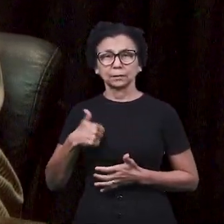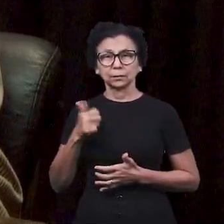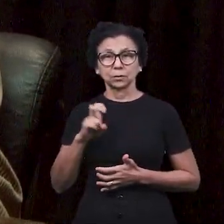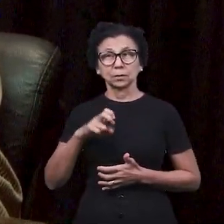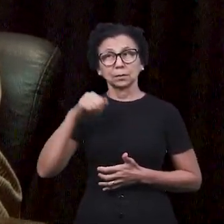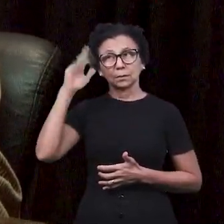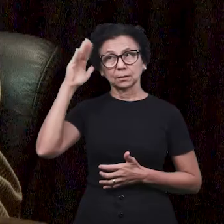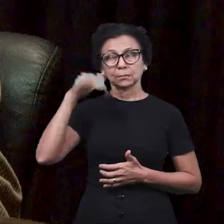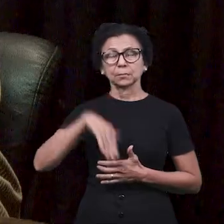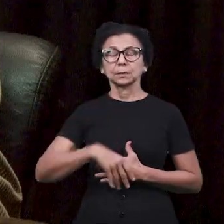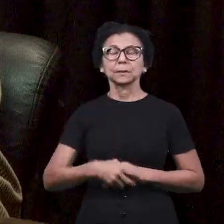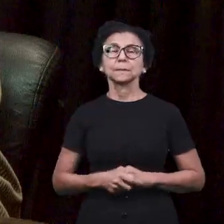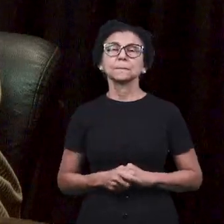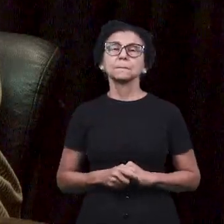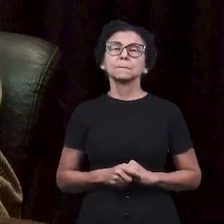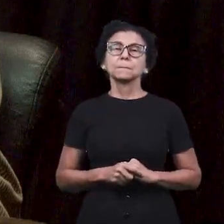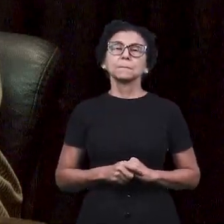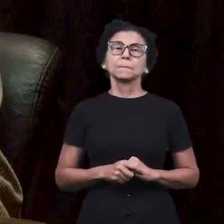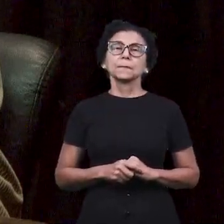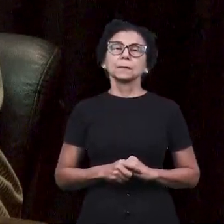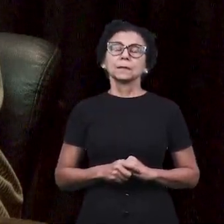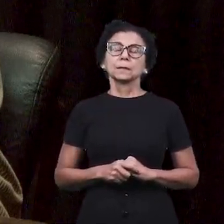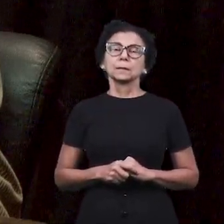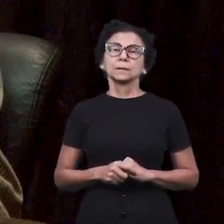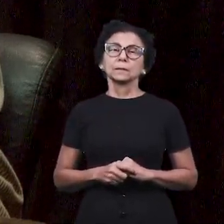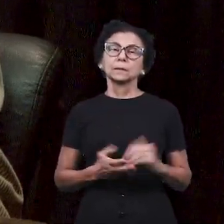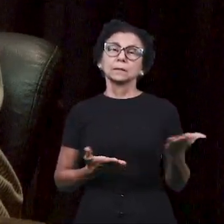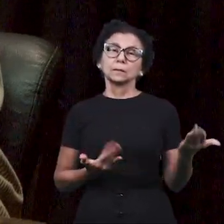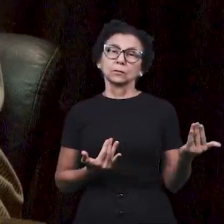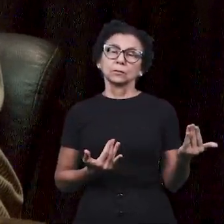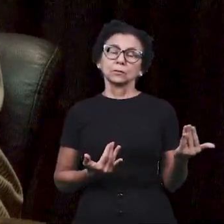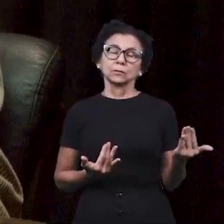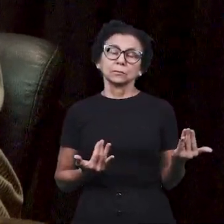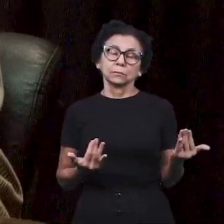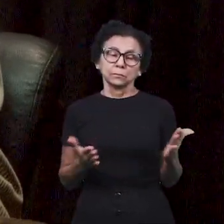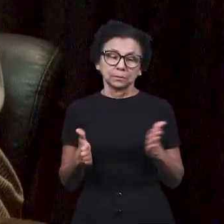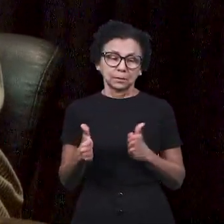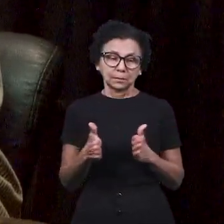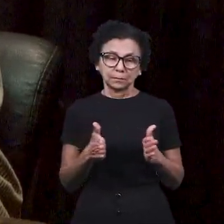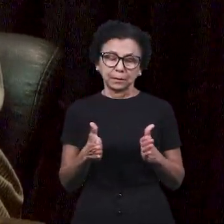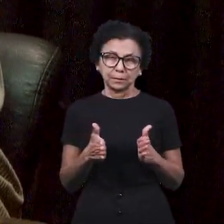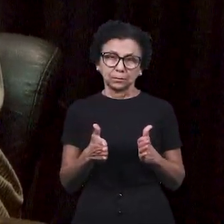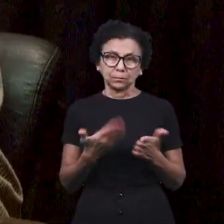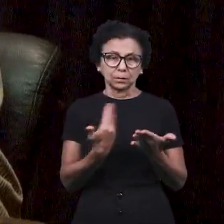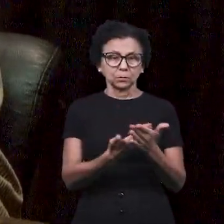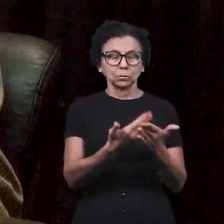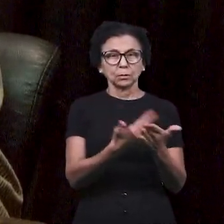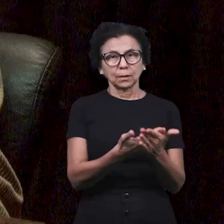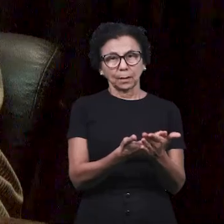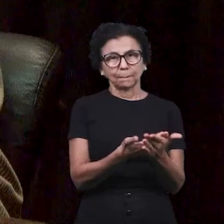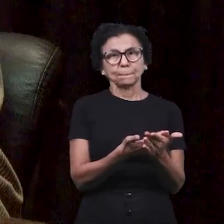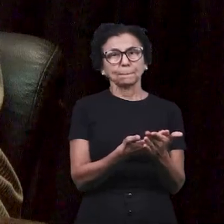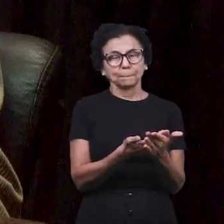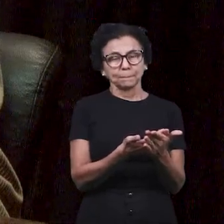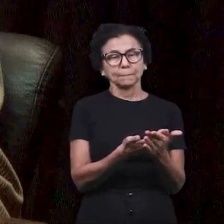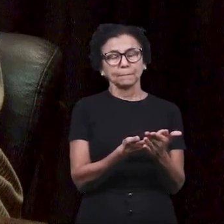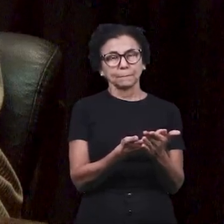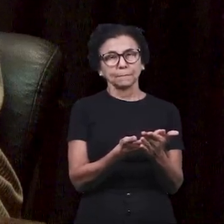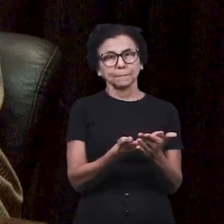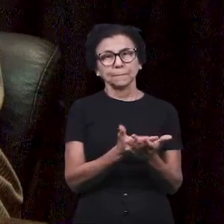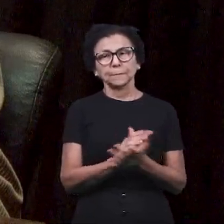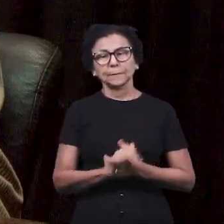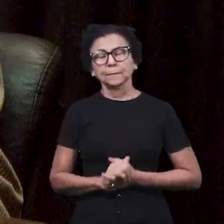15, vão ali, a partir dali, serem jovens. Esse tempo é o tempo de estudar. E